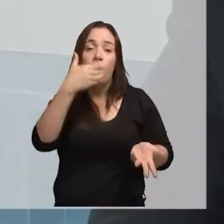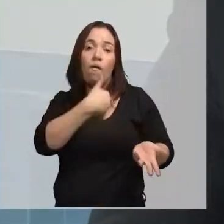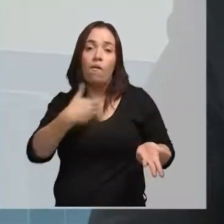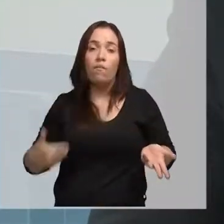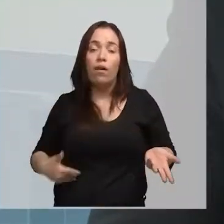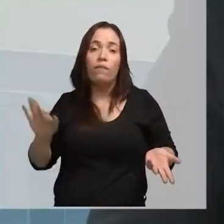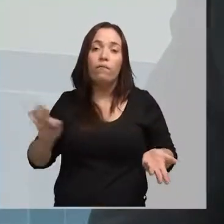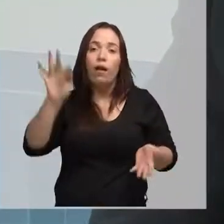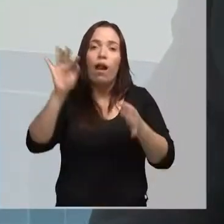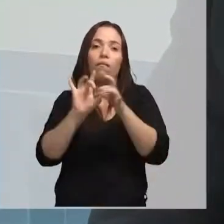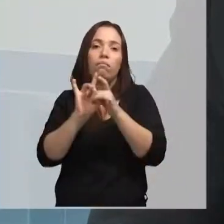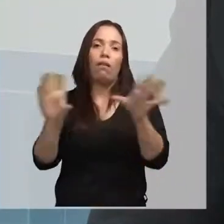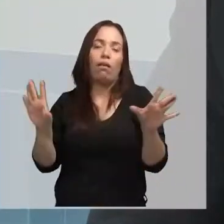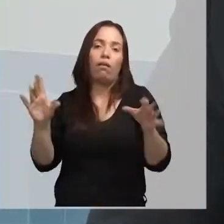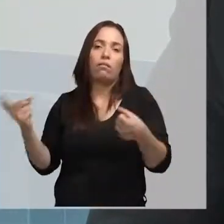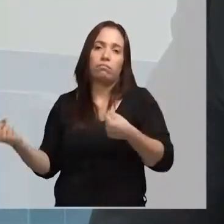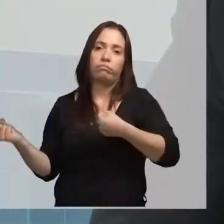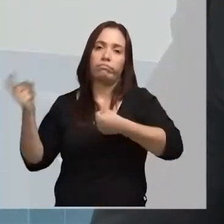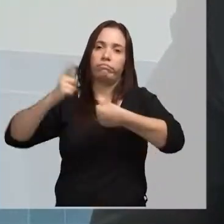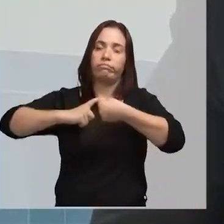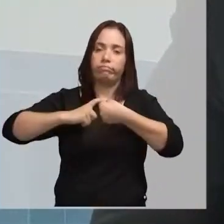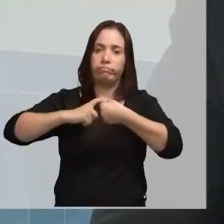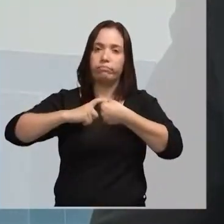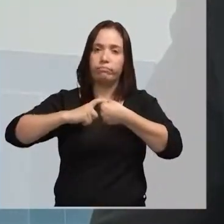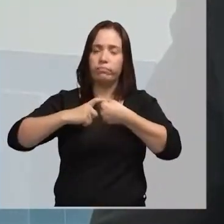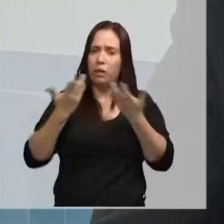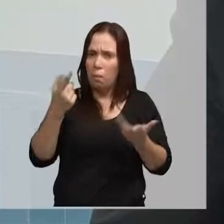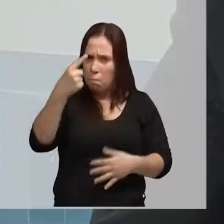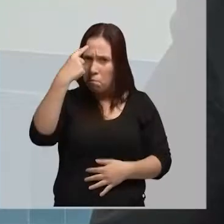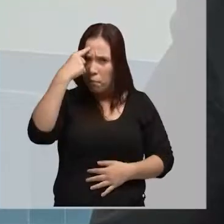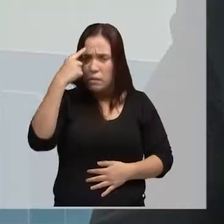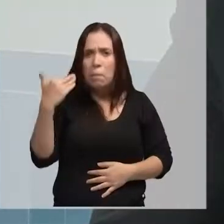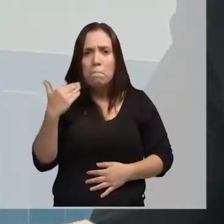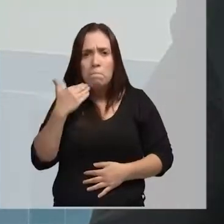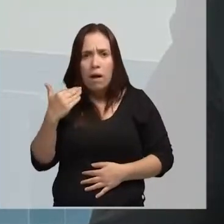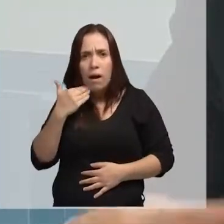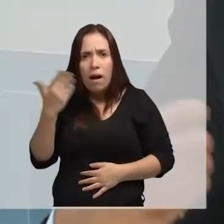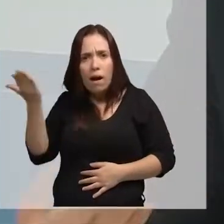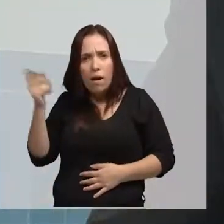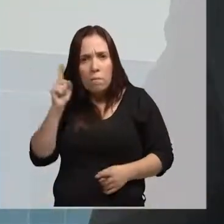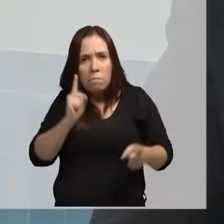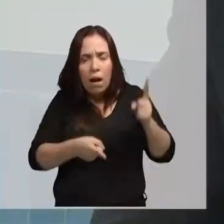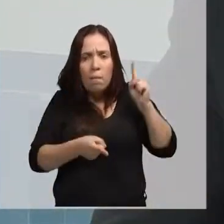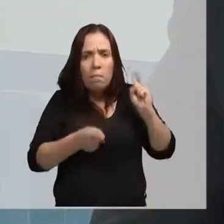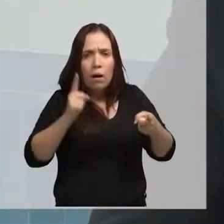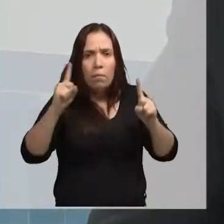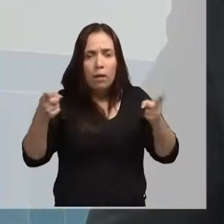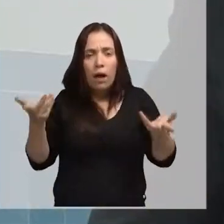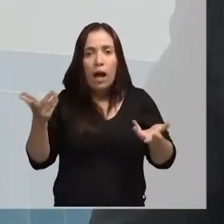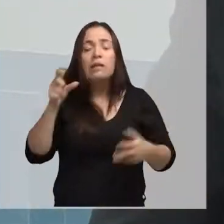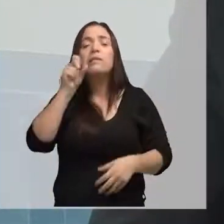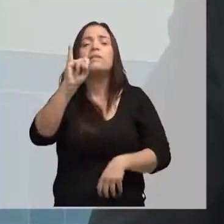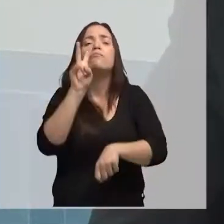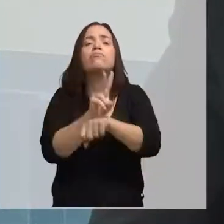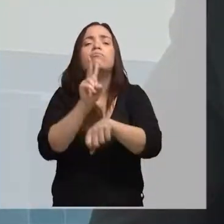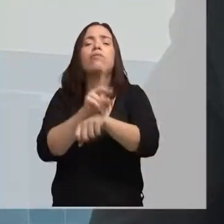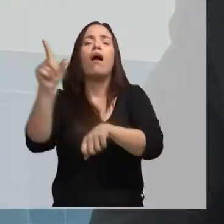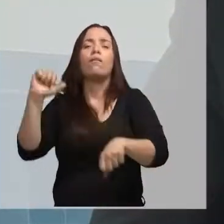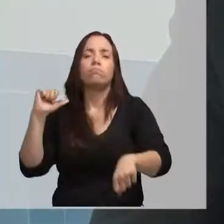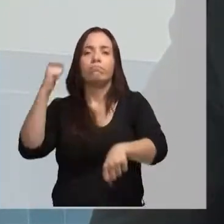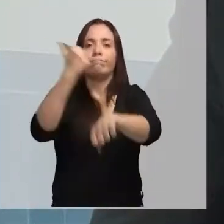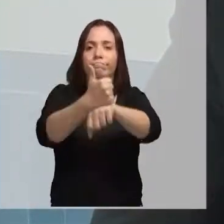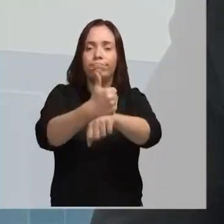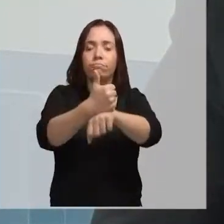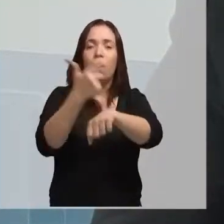Você imagine a gente governado por um cara que quer piorar isso. Ontem aqui no Ceará ele falou